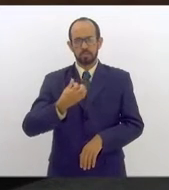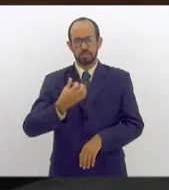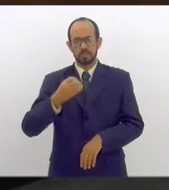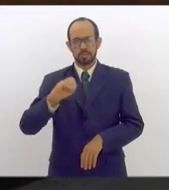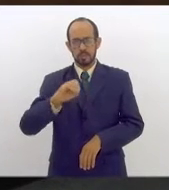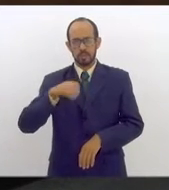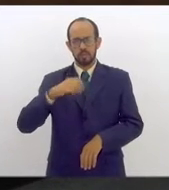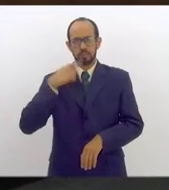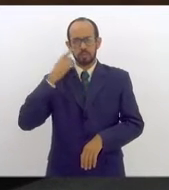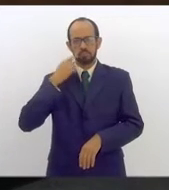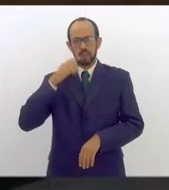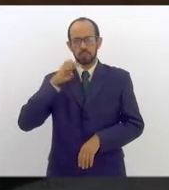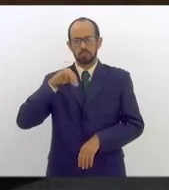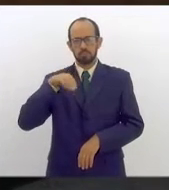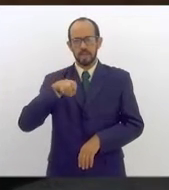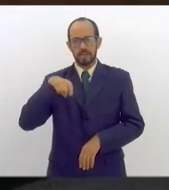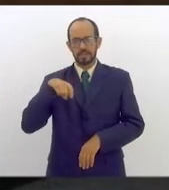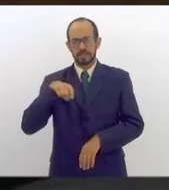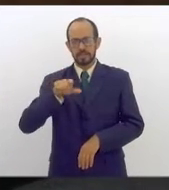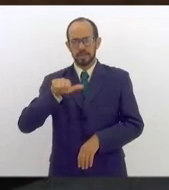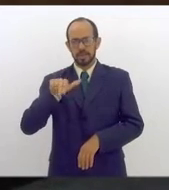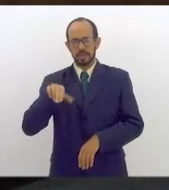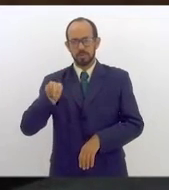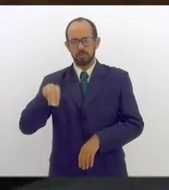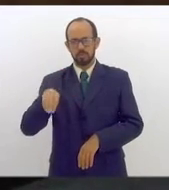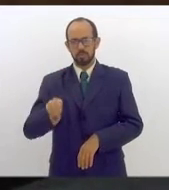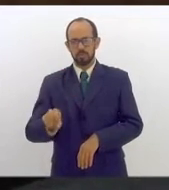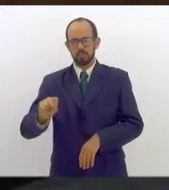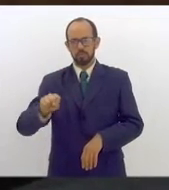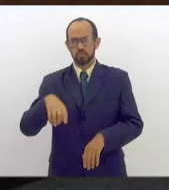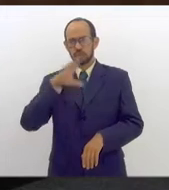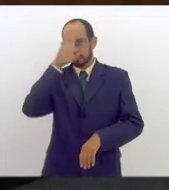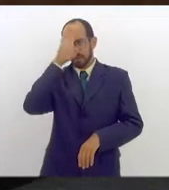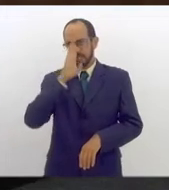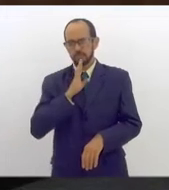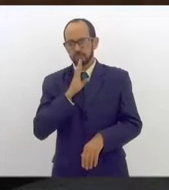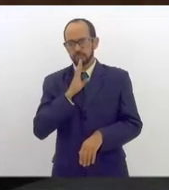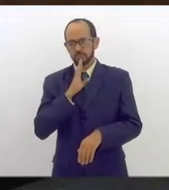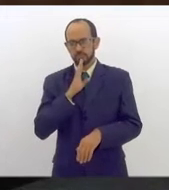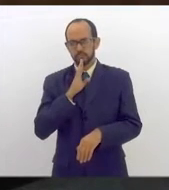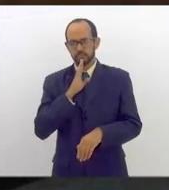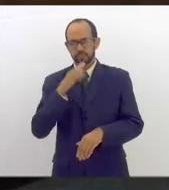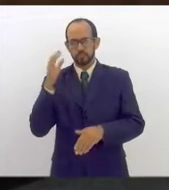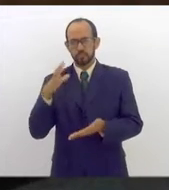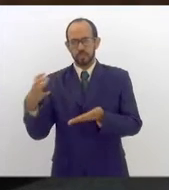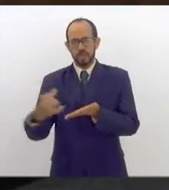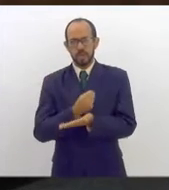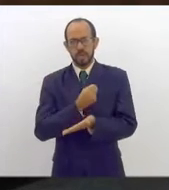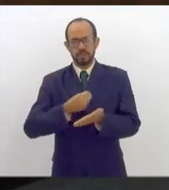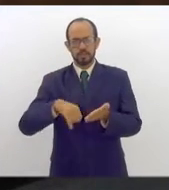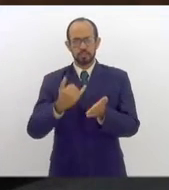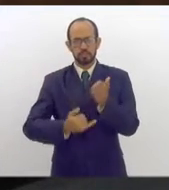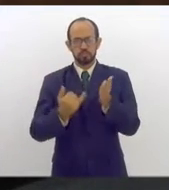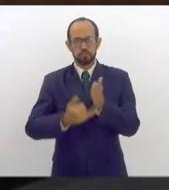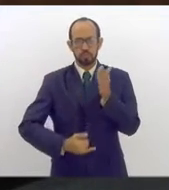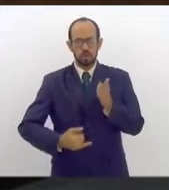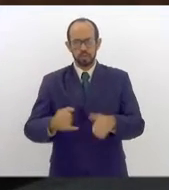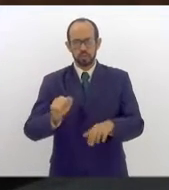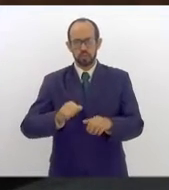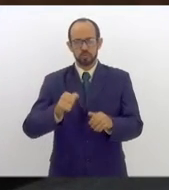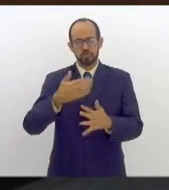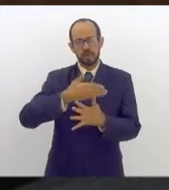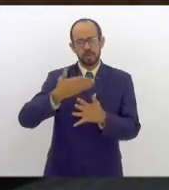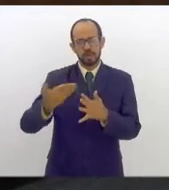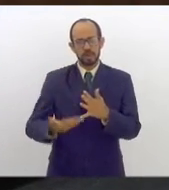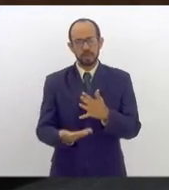deputado Max Lemos, que dispõe sobre a isenção de tributos aos imóveis de programas sociais financiados pela